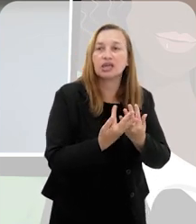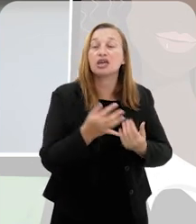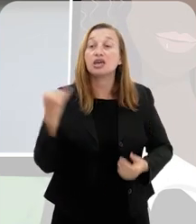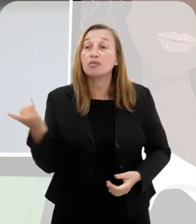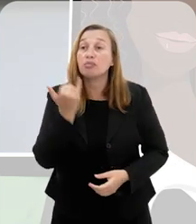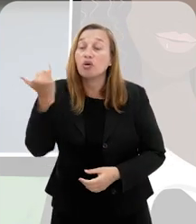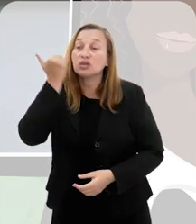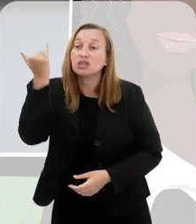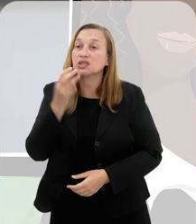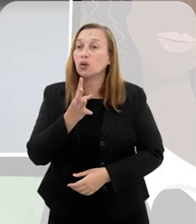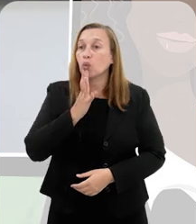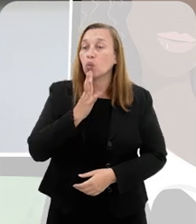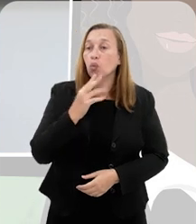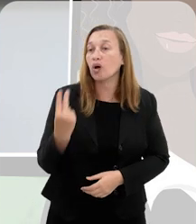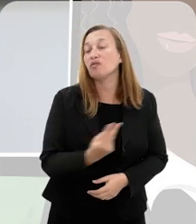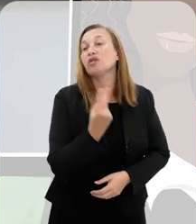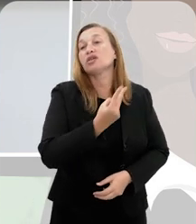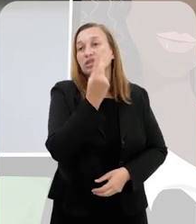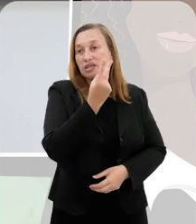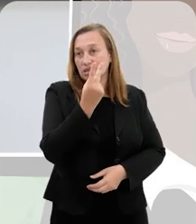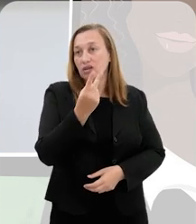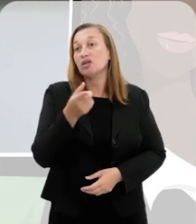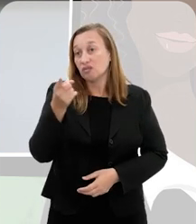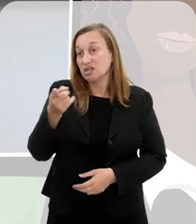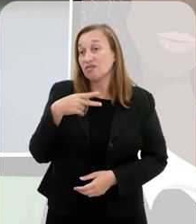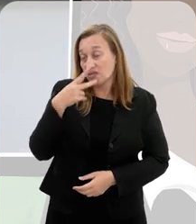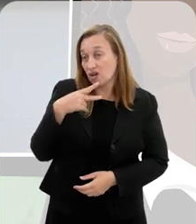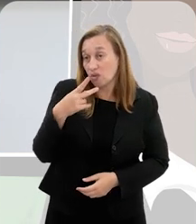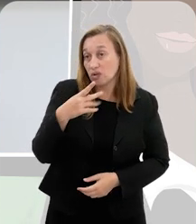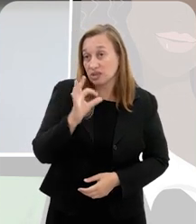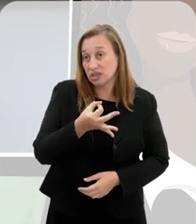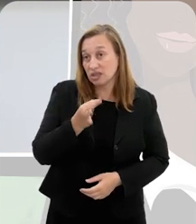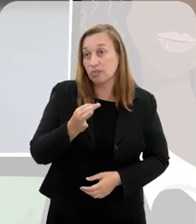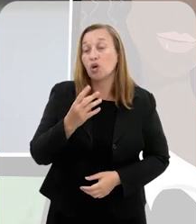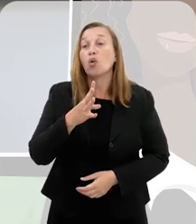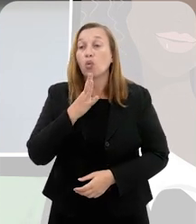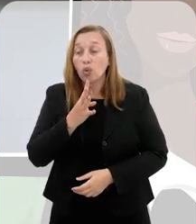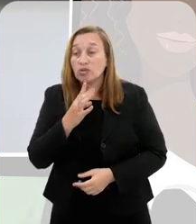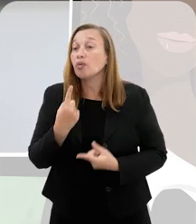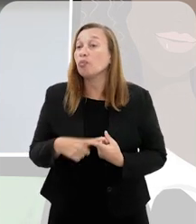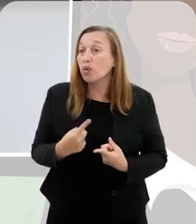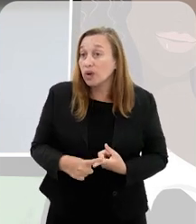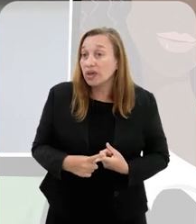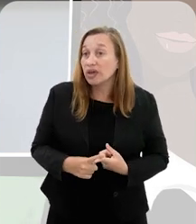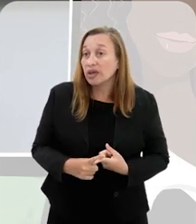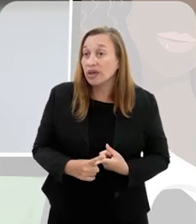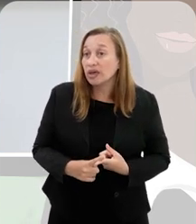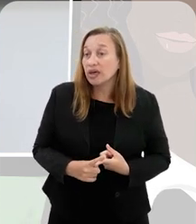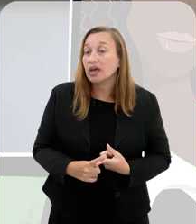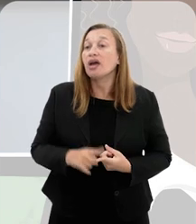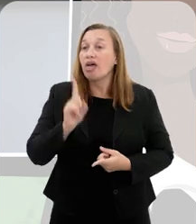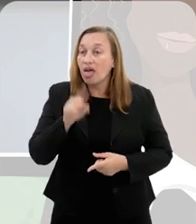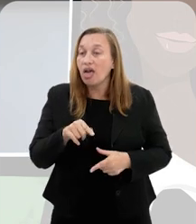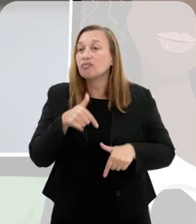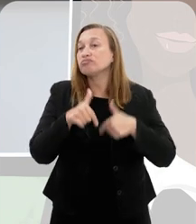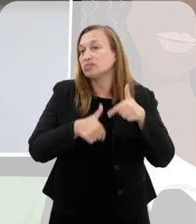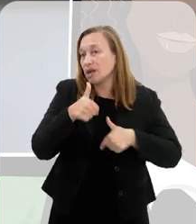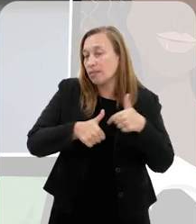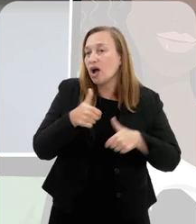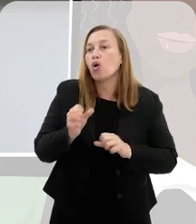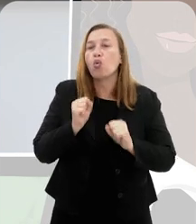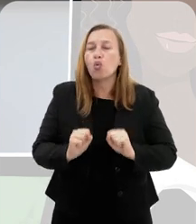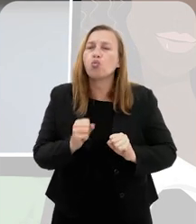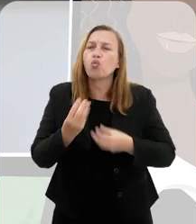casa, da família, destacando a importância de reconhecer a valorização, que foi justamente isso que você falou, e o reconhecimento, porque